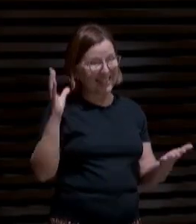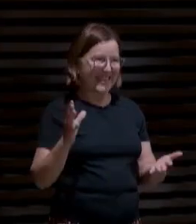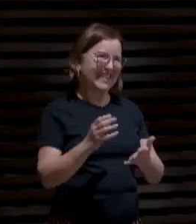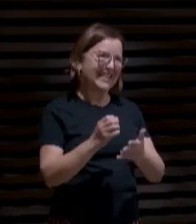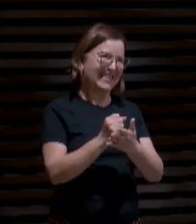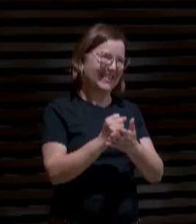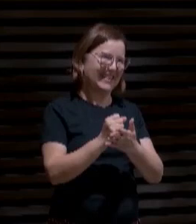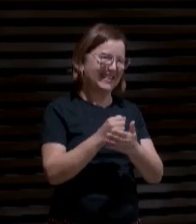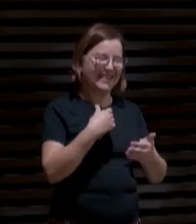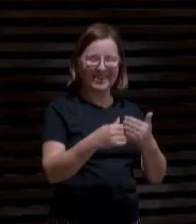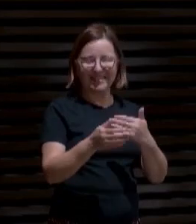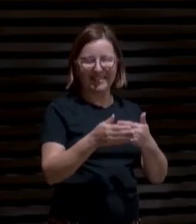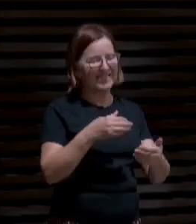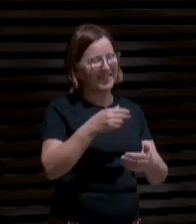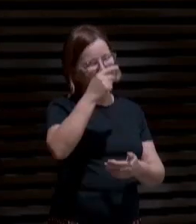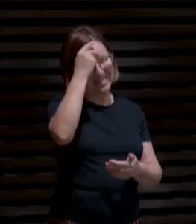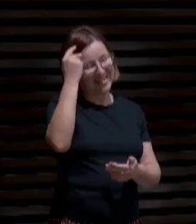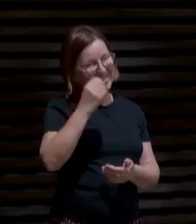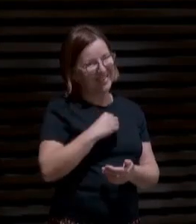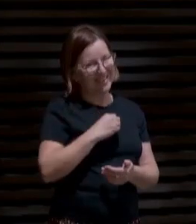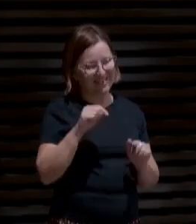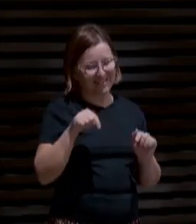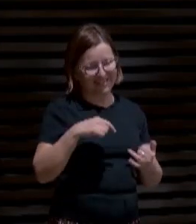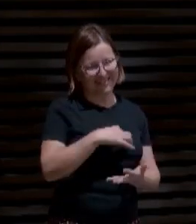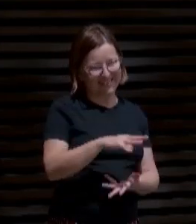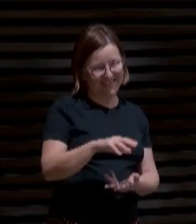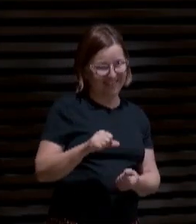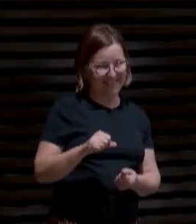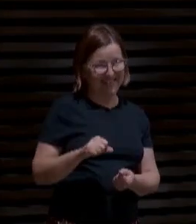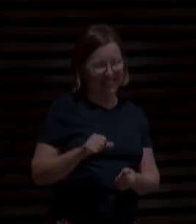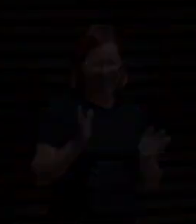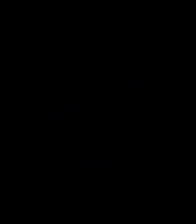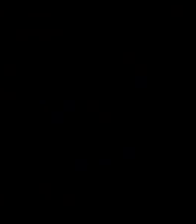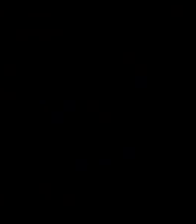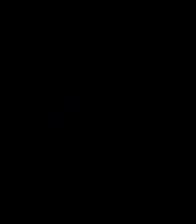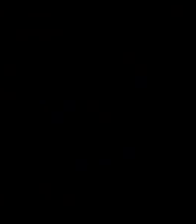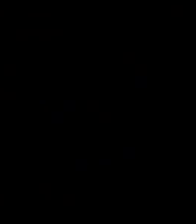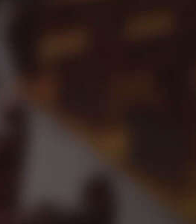salvação de qualquer um pecador na face da terra. Aleluia!